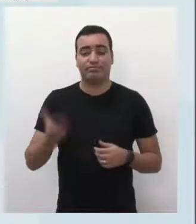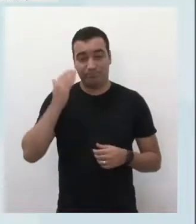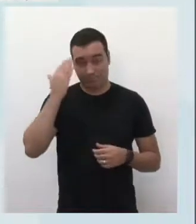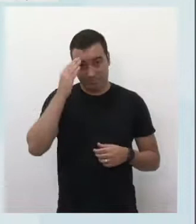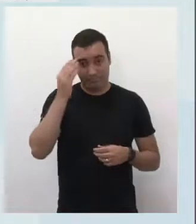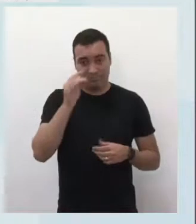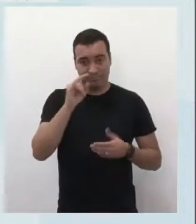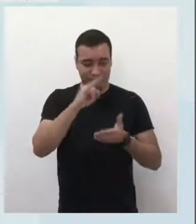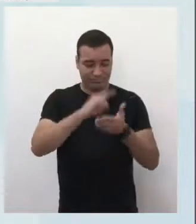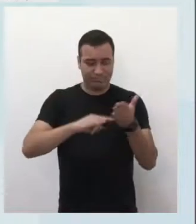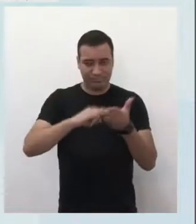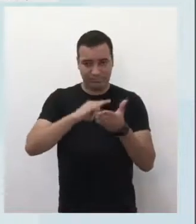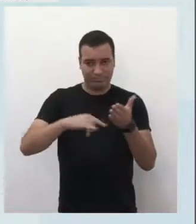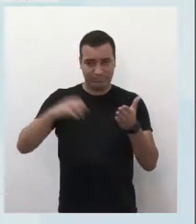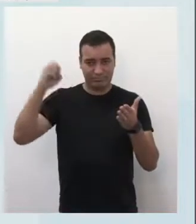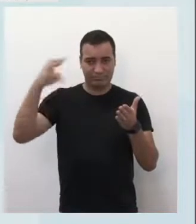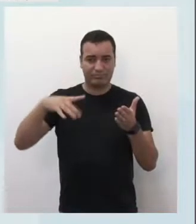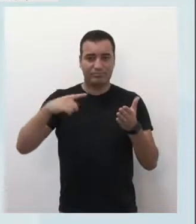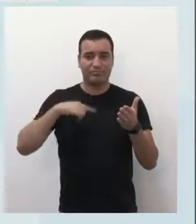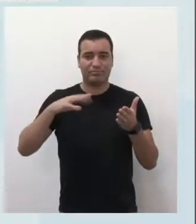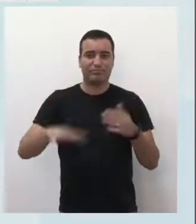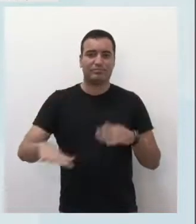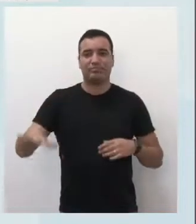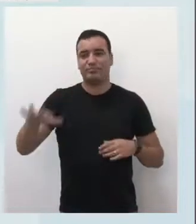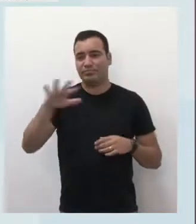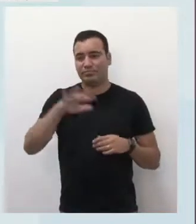tenho a região lá